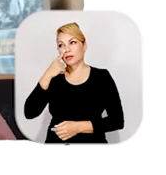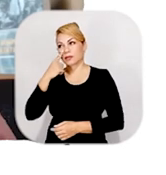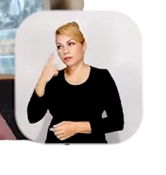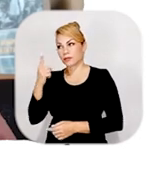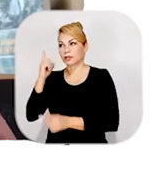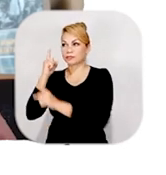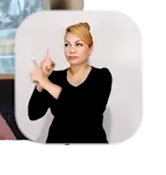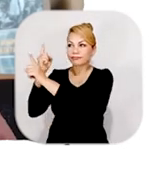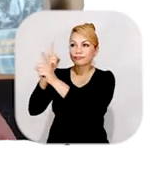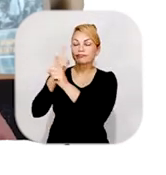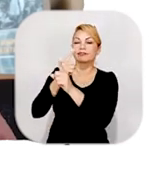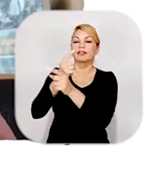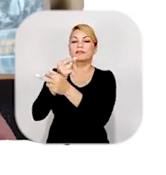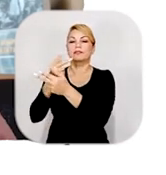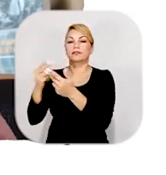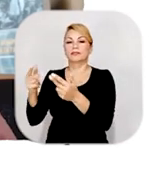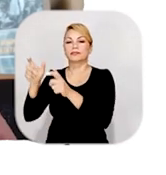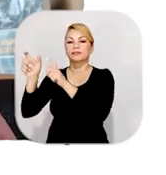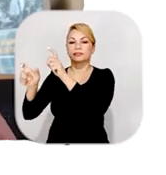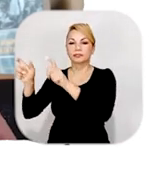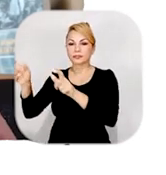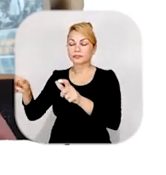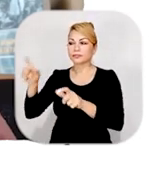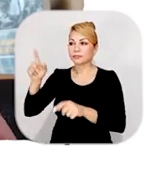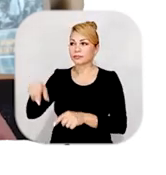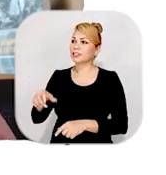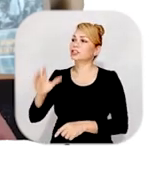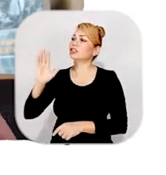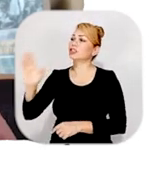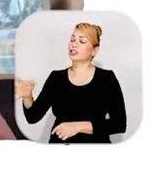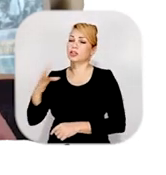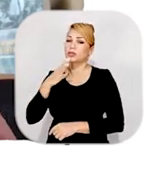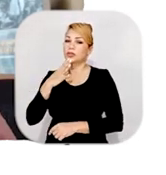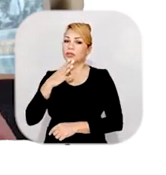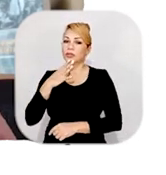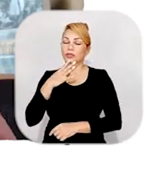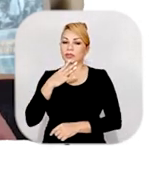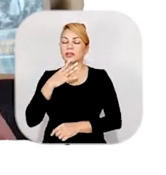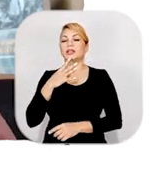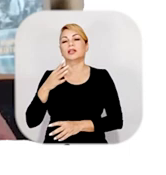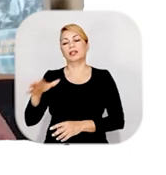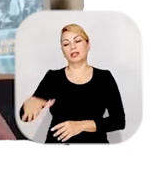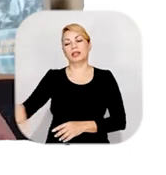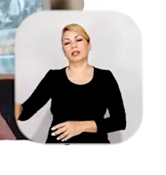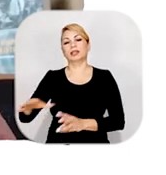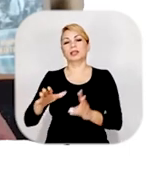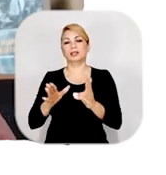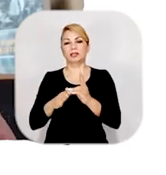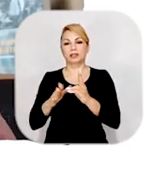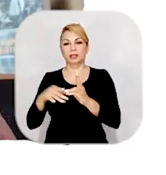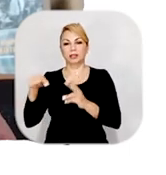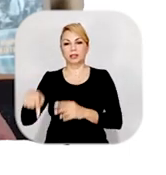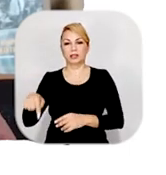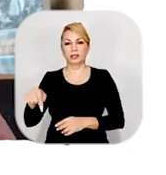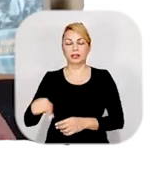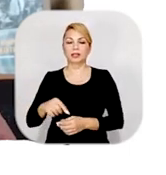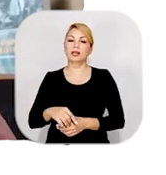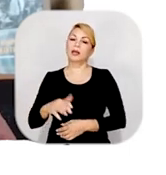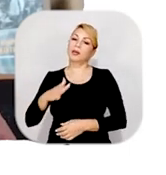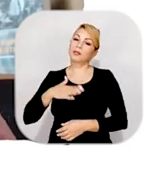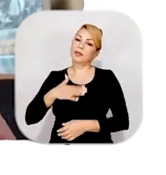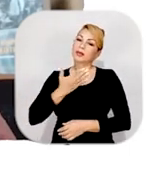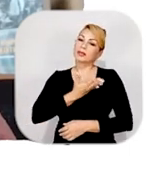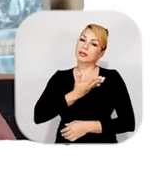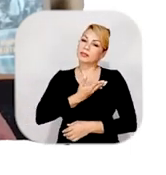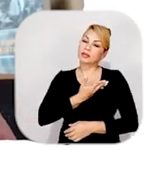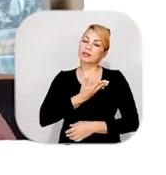várias vezes e eram as pessoas que eu já conheci das terras indígenas em Rondônia, né? Eram meus amigos lá e